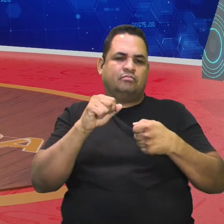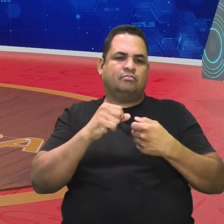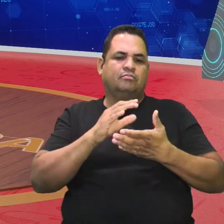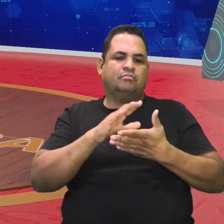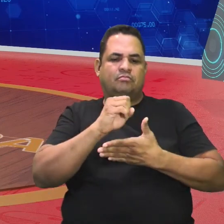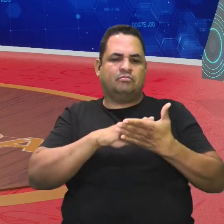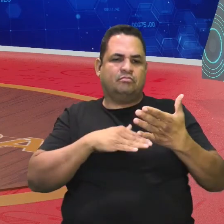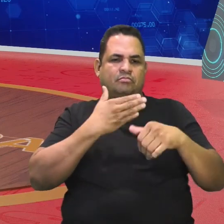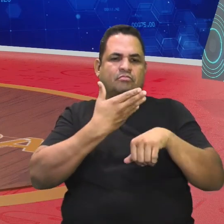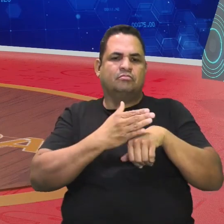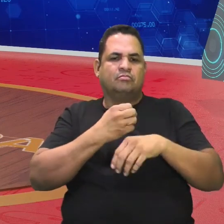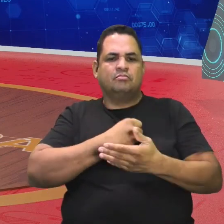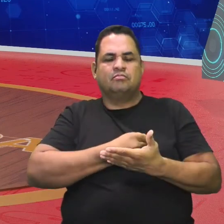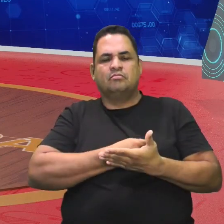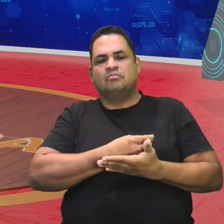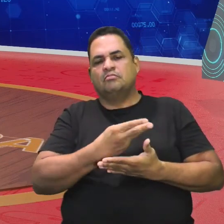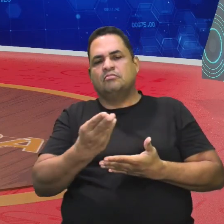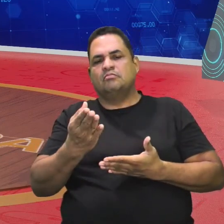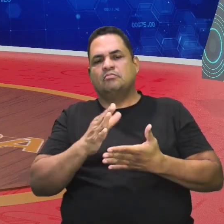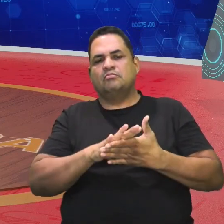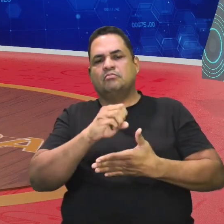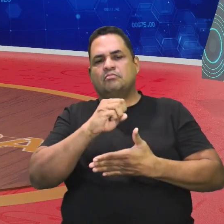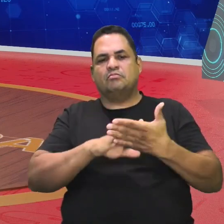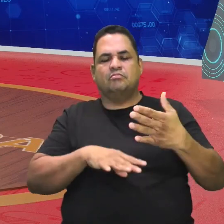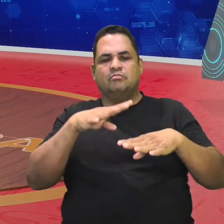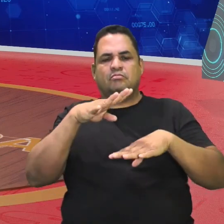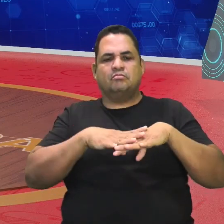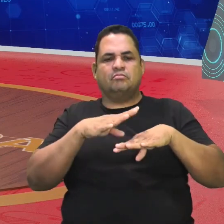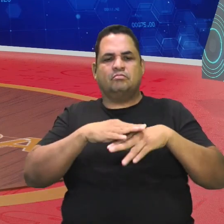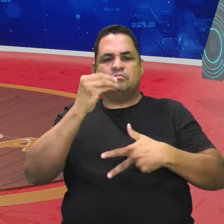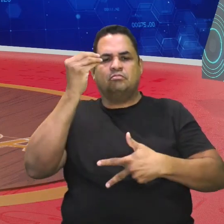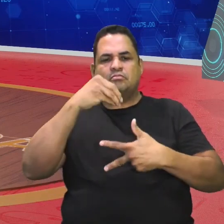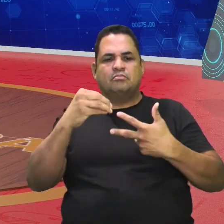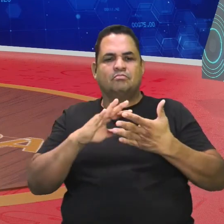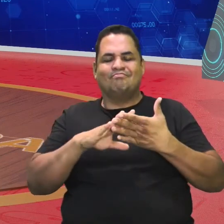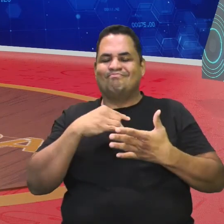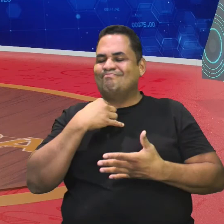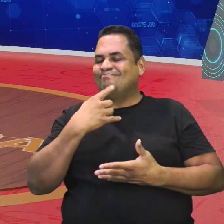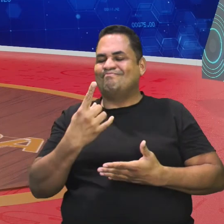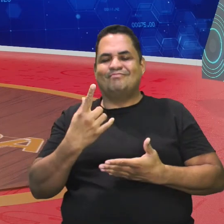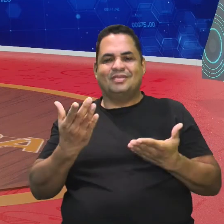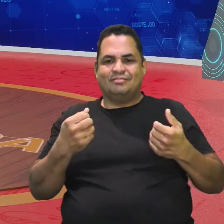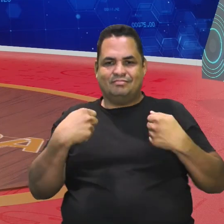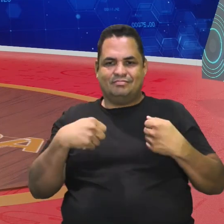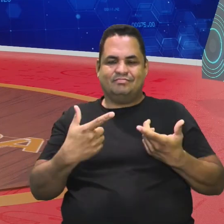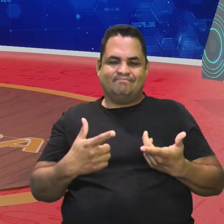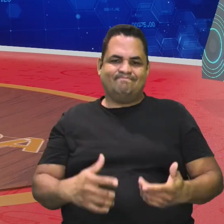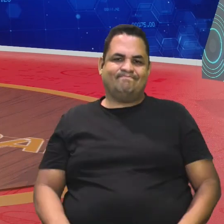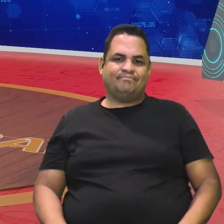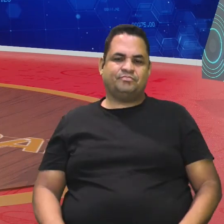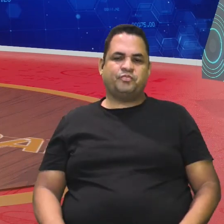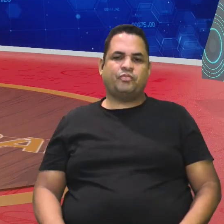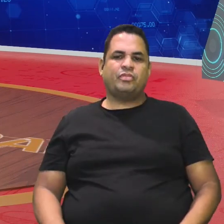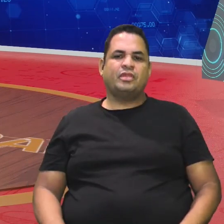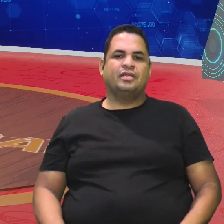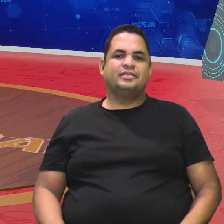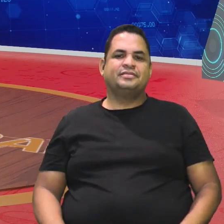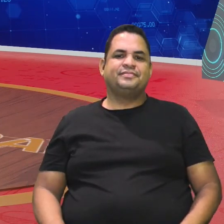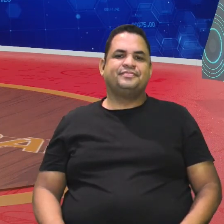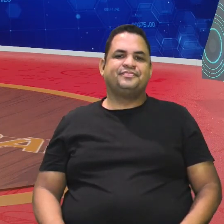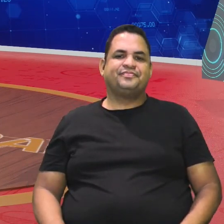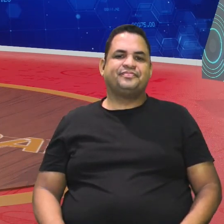conta da quantidade de questões de matemática no Enem, então a gente não tem para onde correr. Mas aí se fizer o simulado e